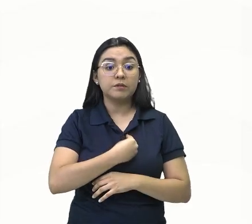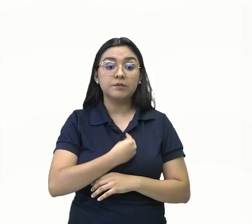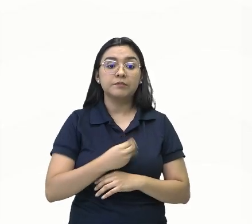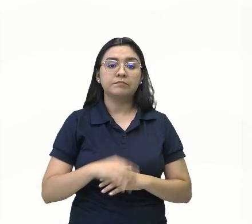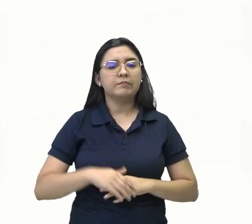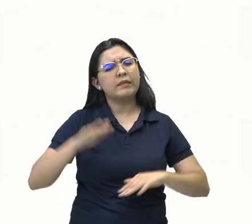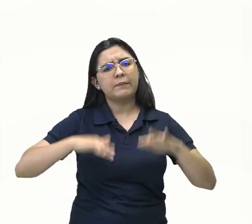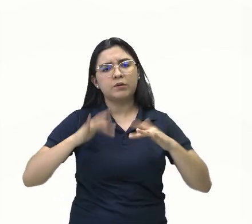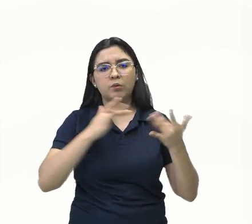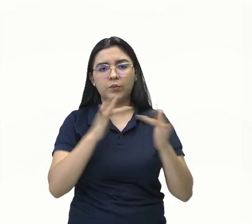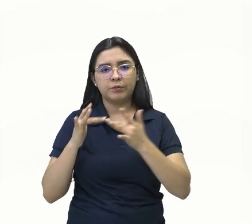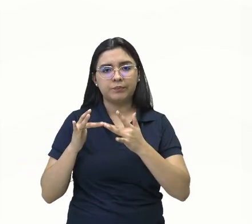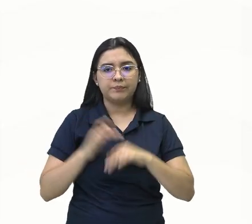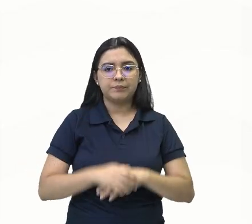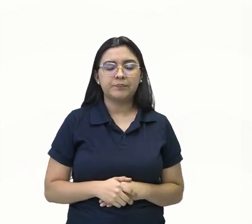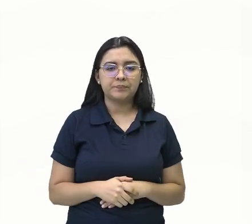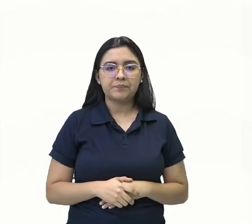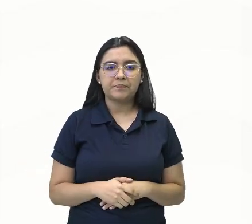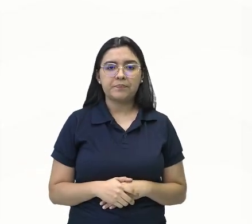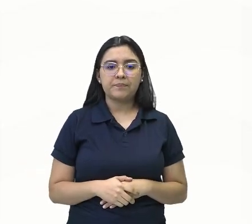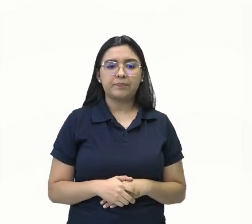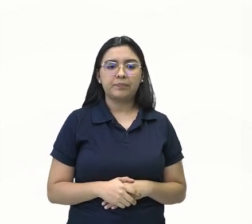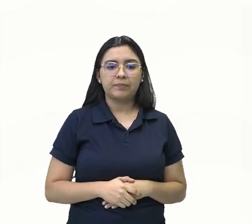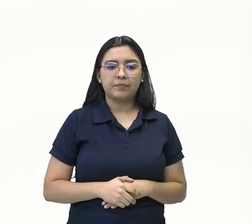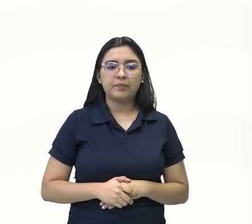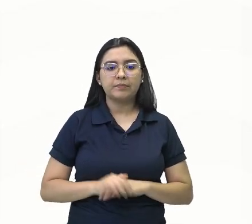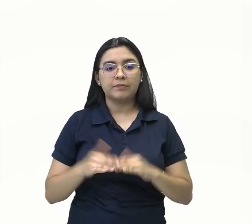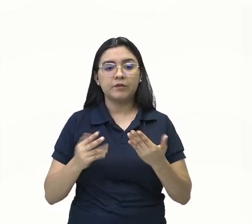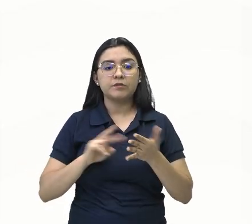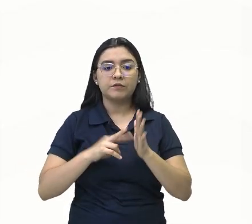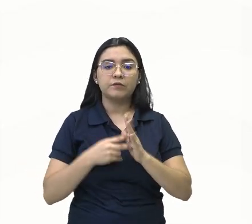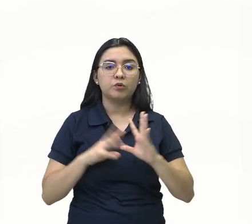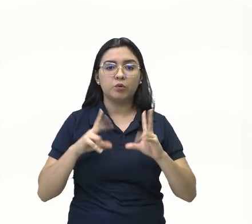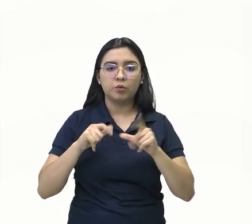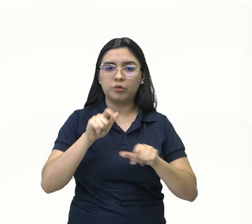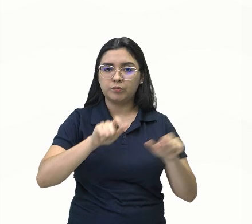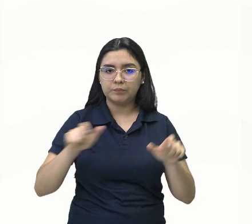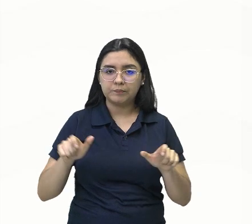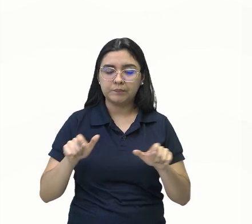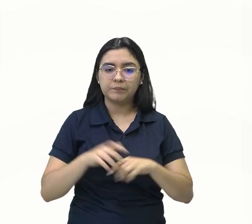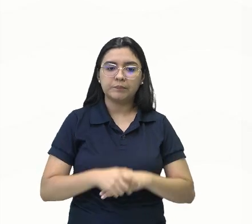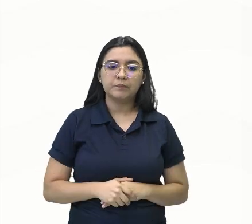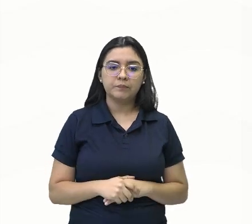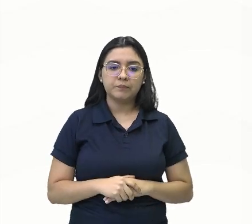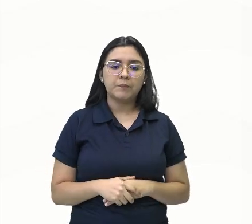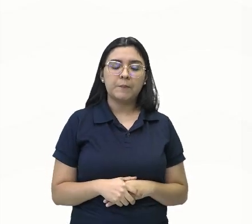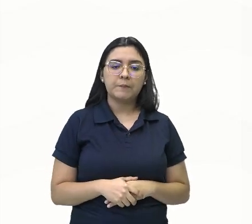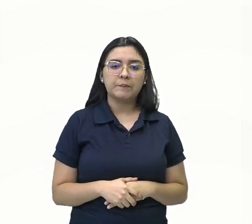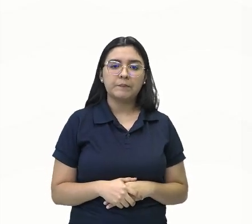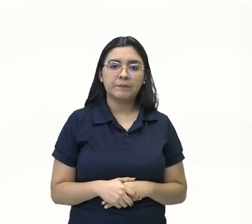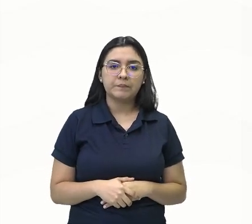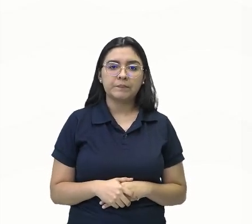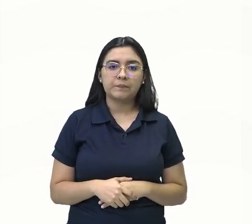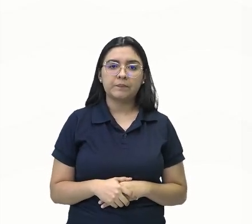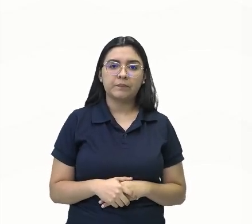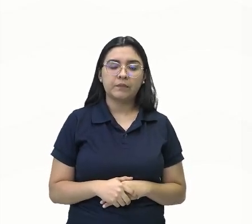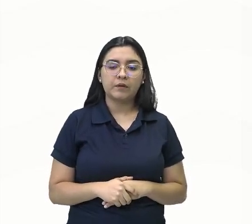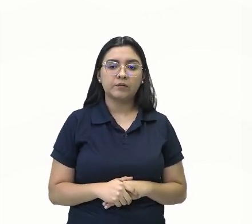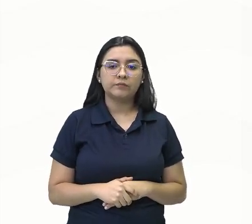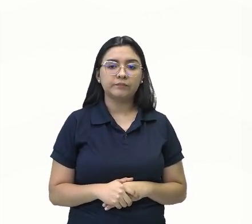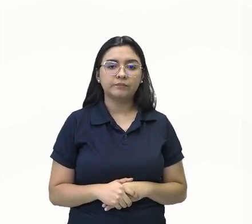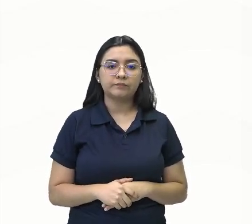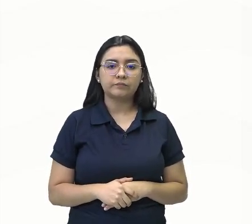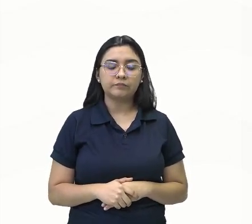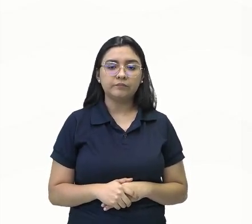do contexto, tá bom? Everyone significa, então, todo mundo ou todos. Tá